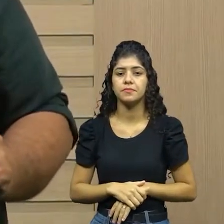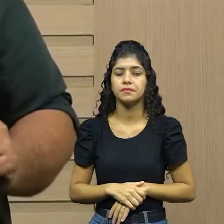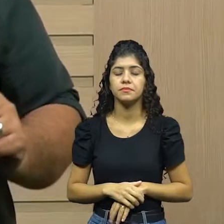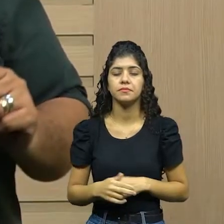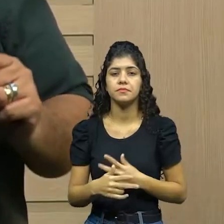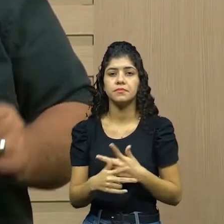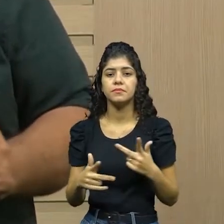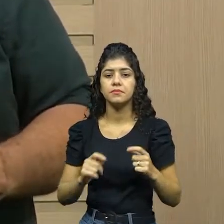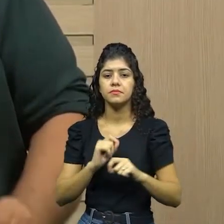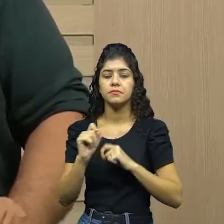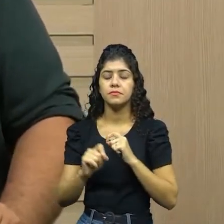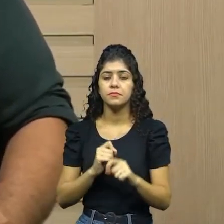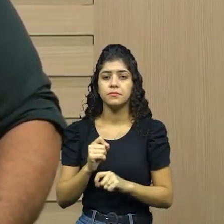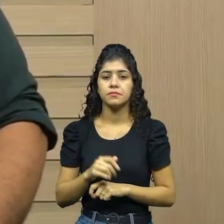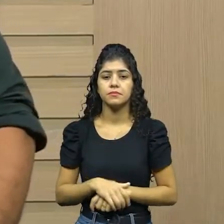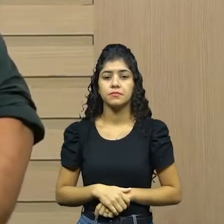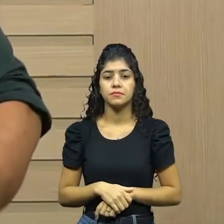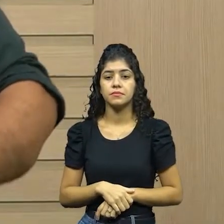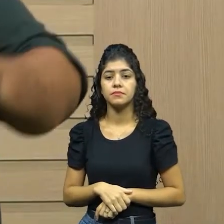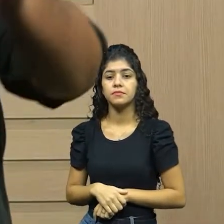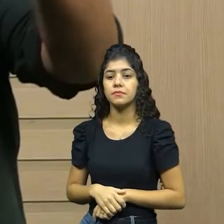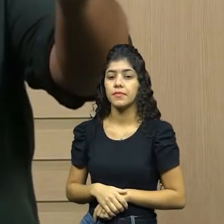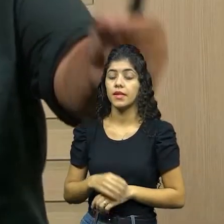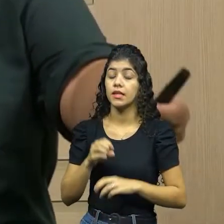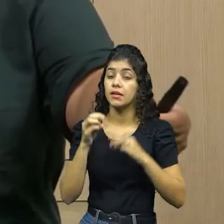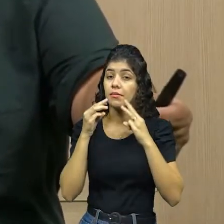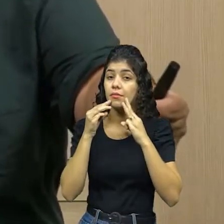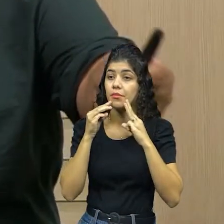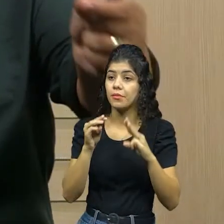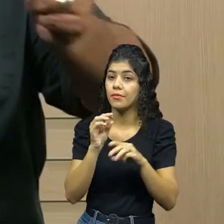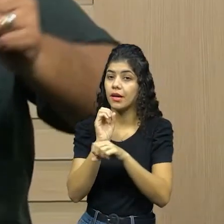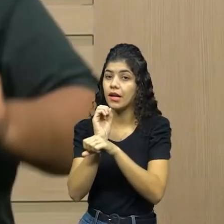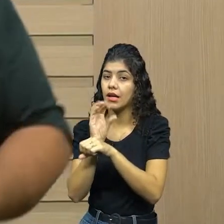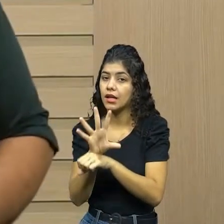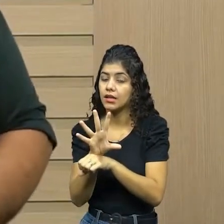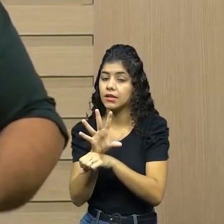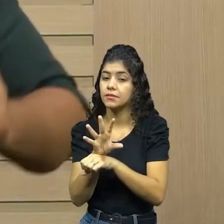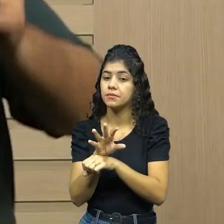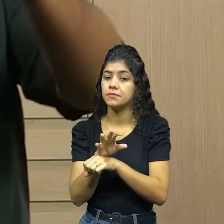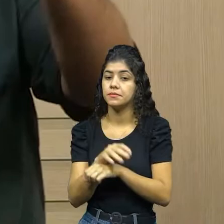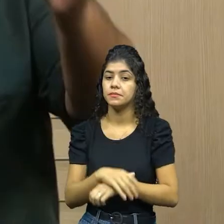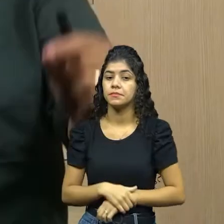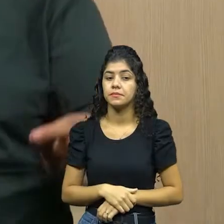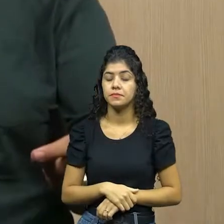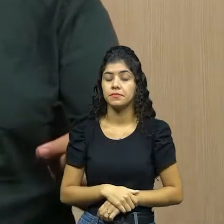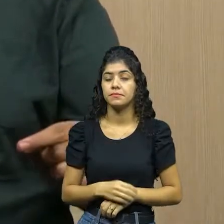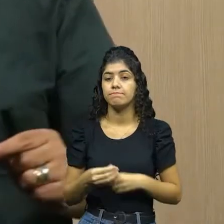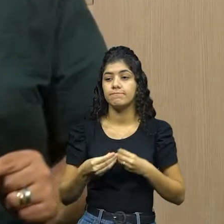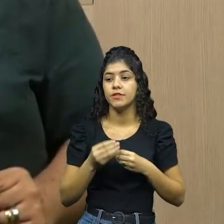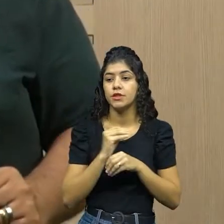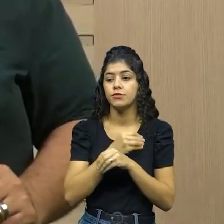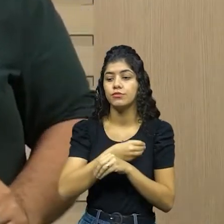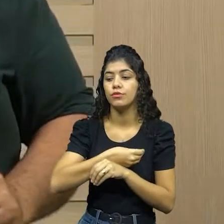comunicação vai desde a publicidade, tá bom? Publicitar,